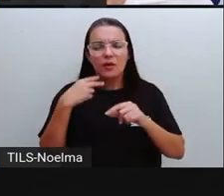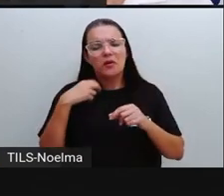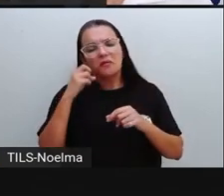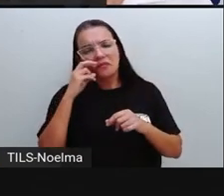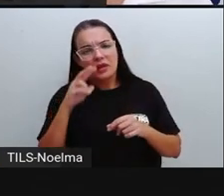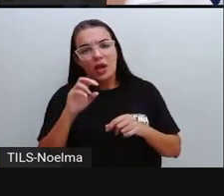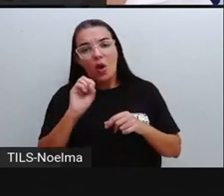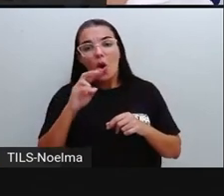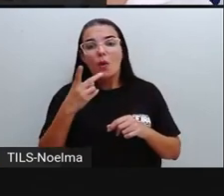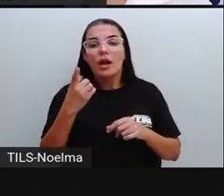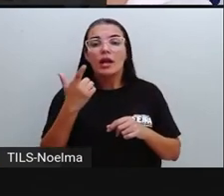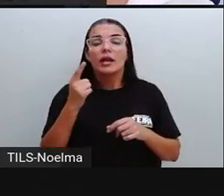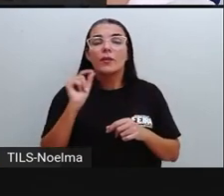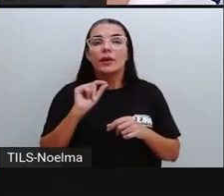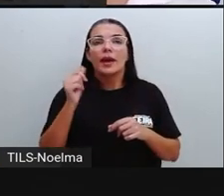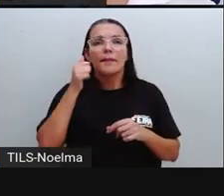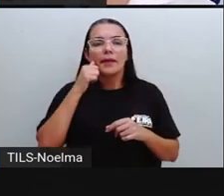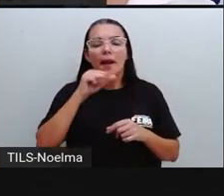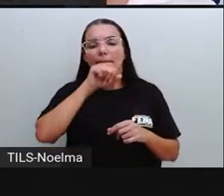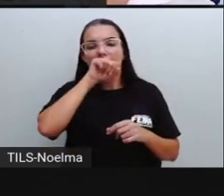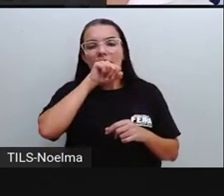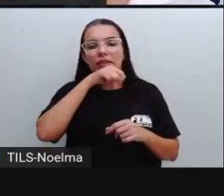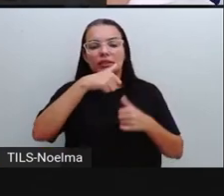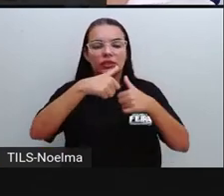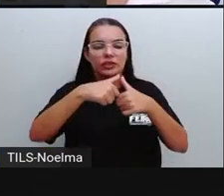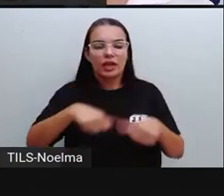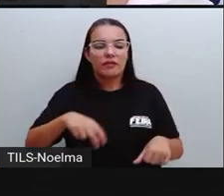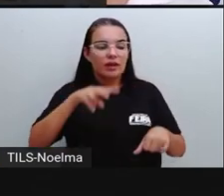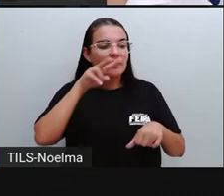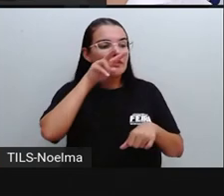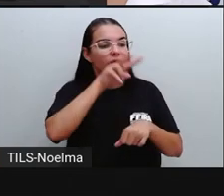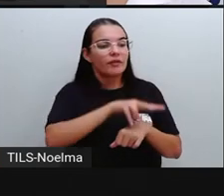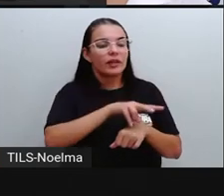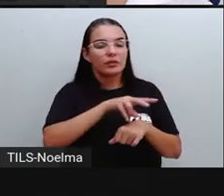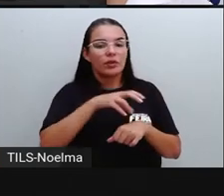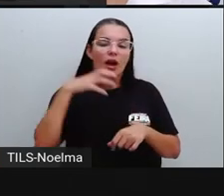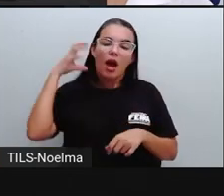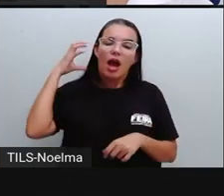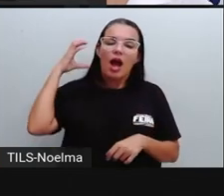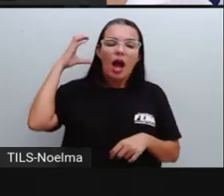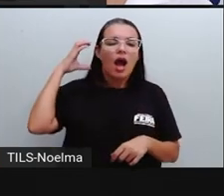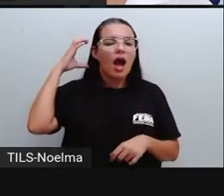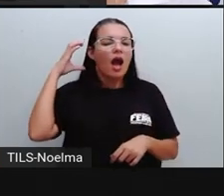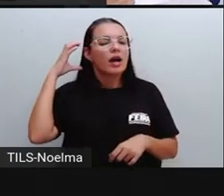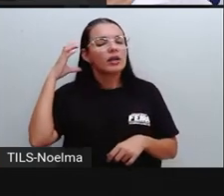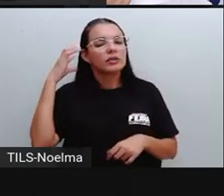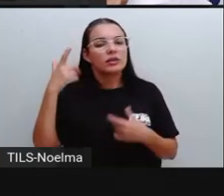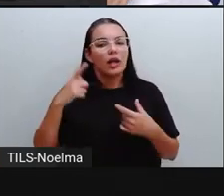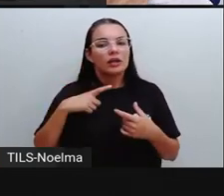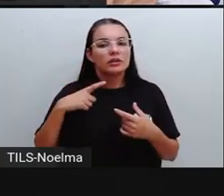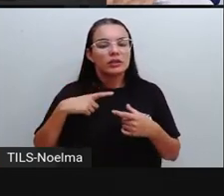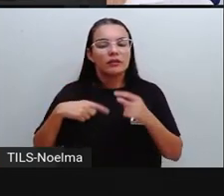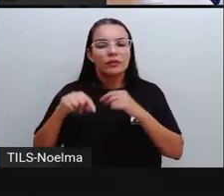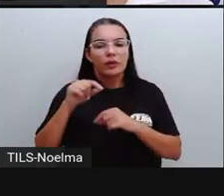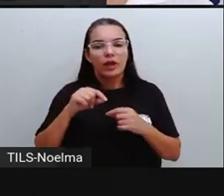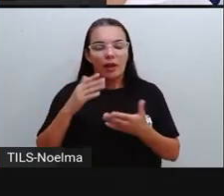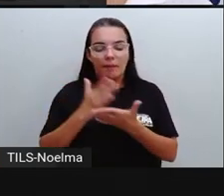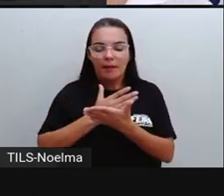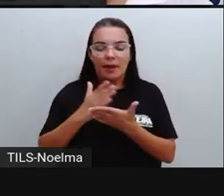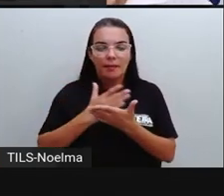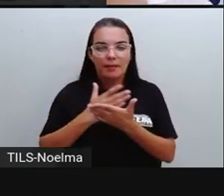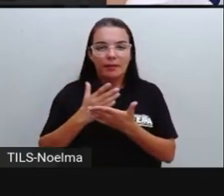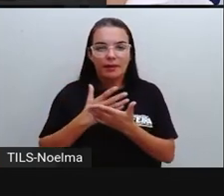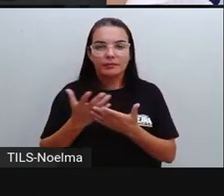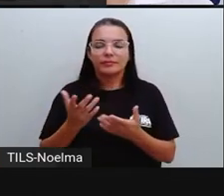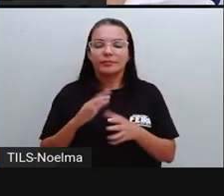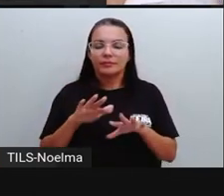então minha mãe estava ouvindo aqui o rádio e aí entrou essa campanha no intervalo ali do